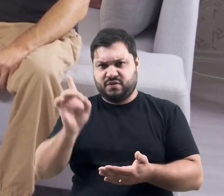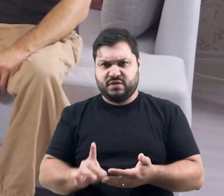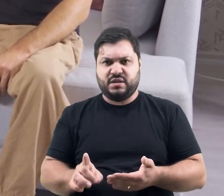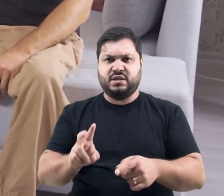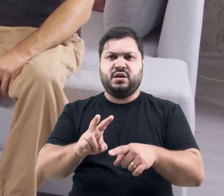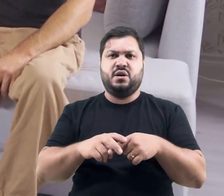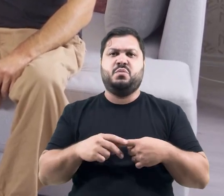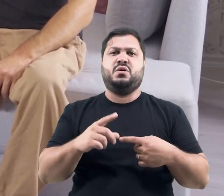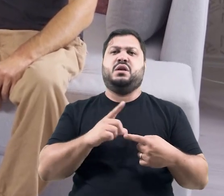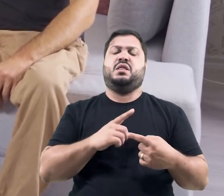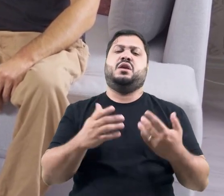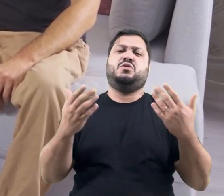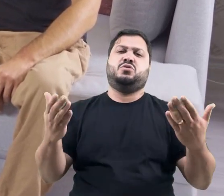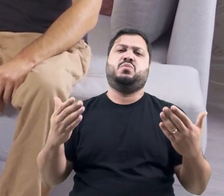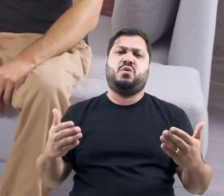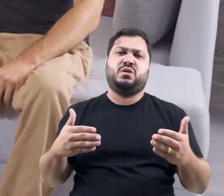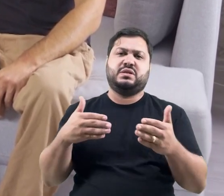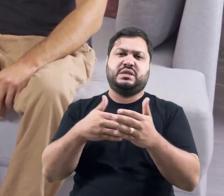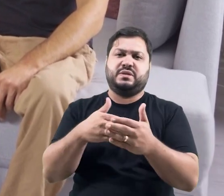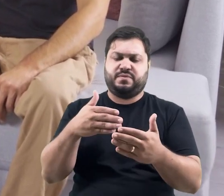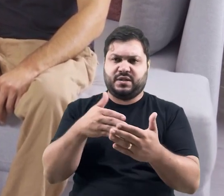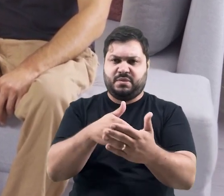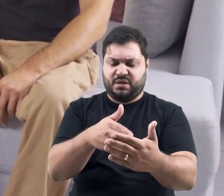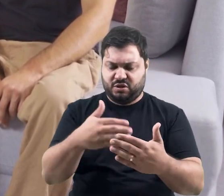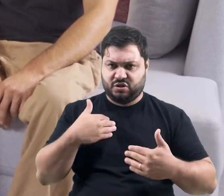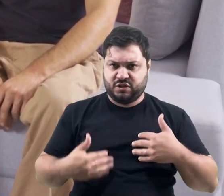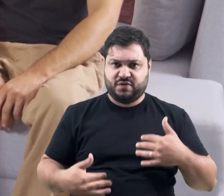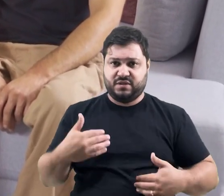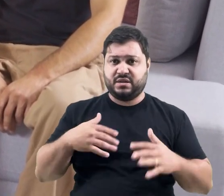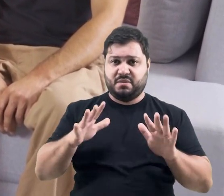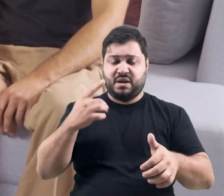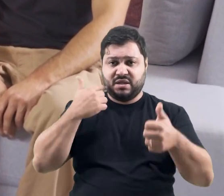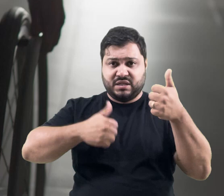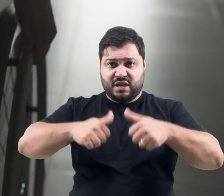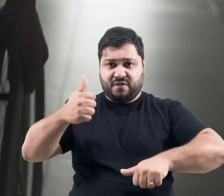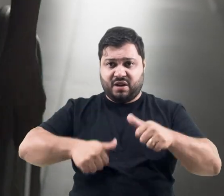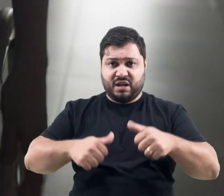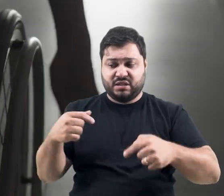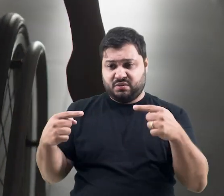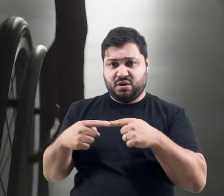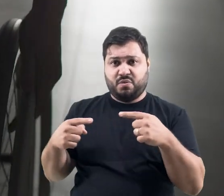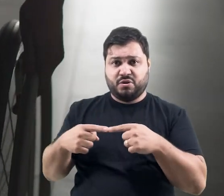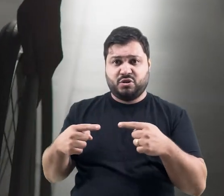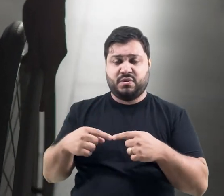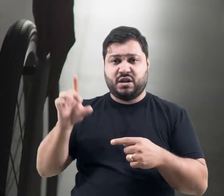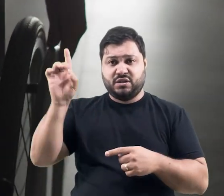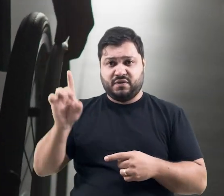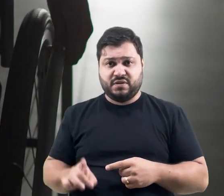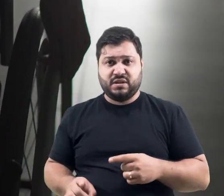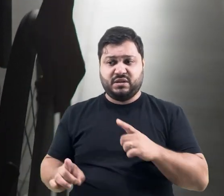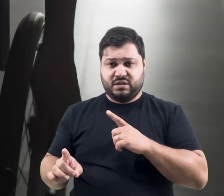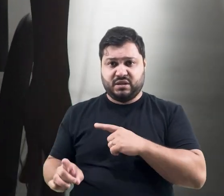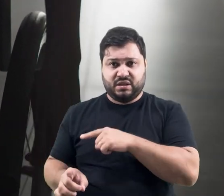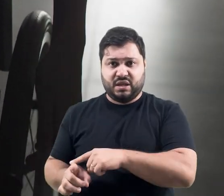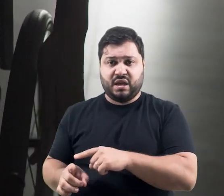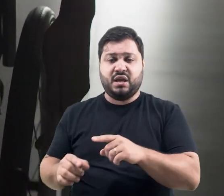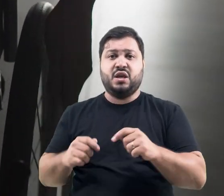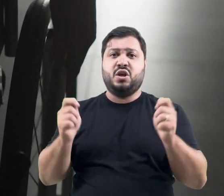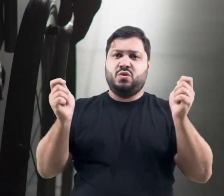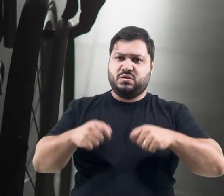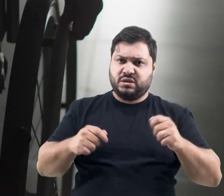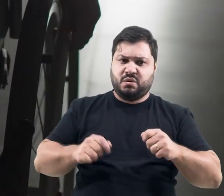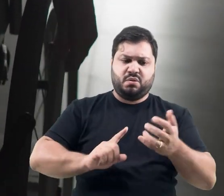em vaga para PCD em decorrência de supostas limitações físicas, já que a avaliação da compatibilidade entre a